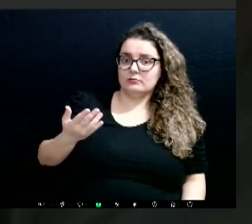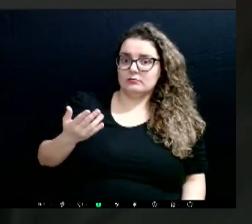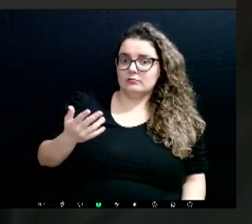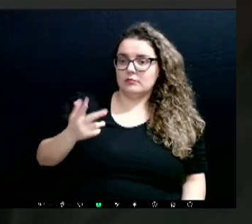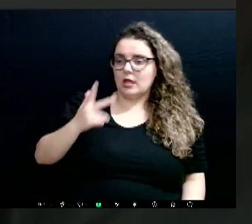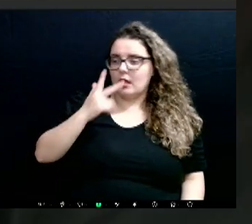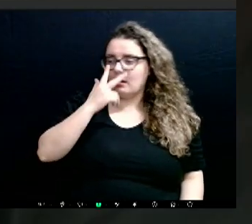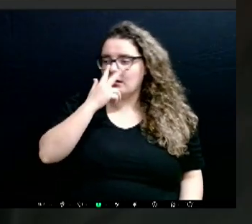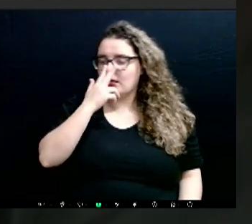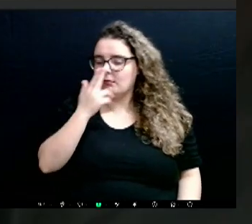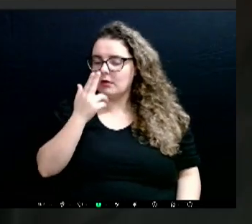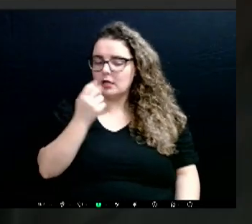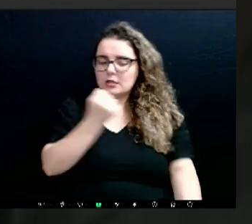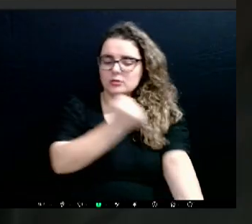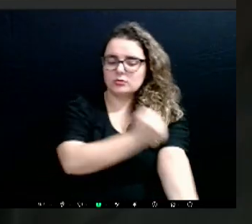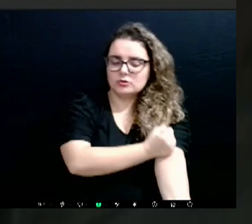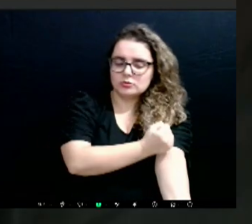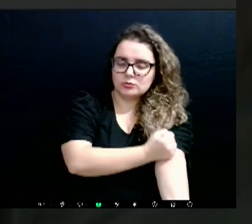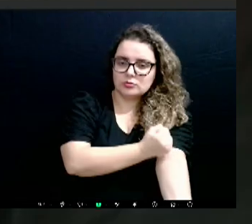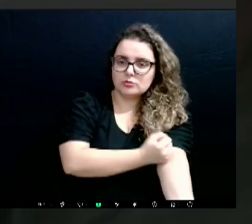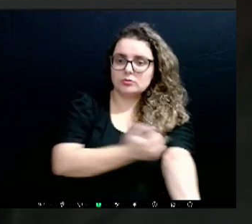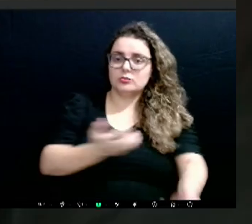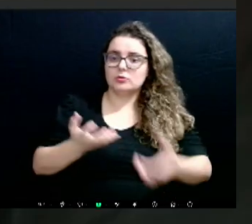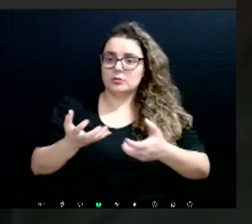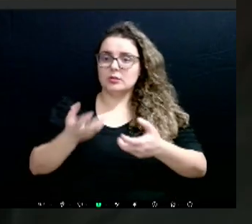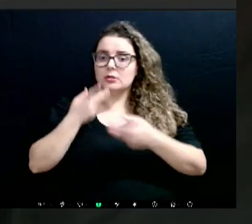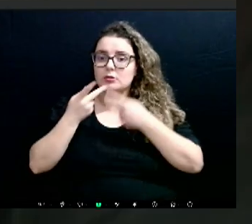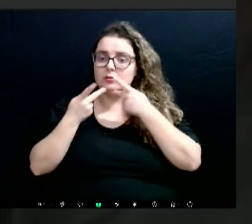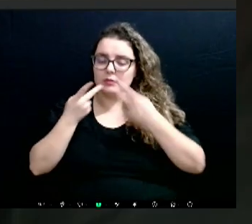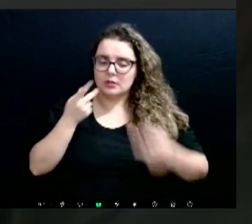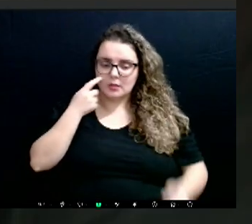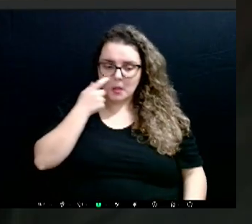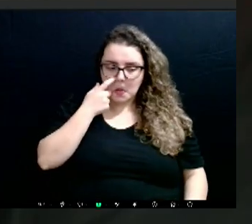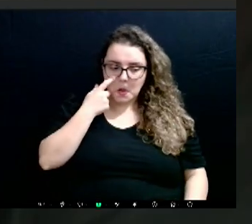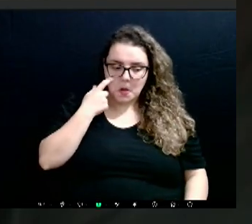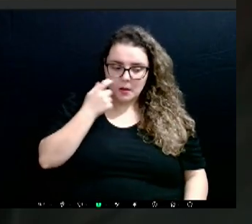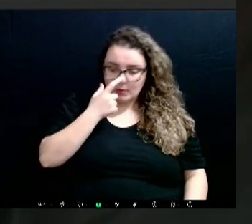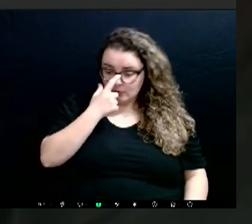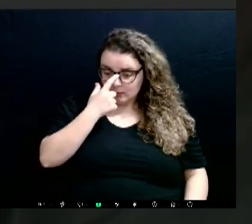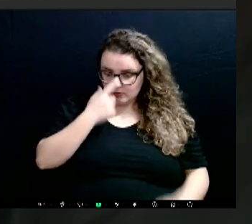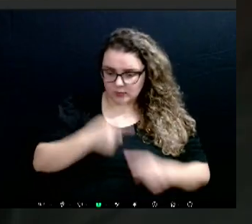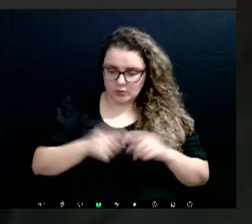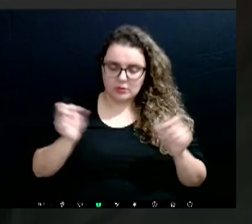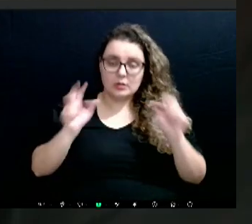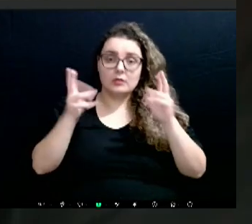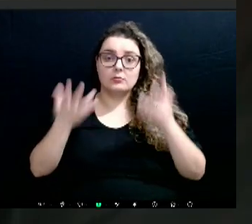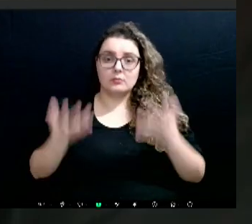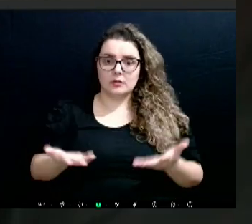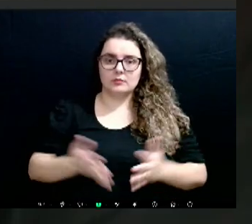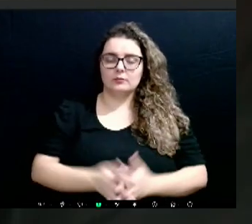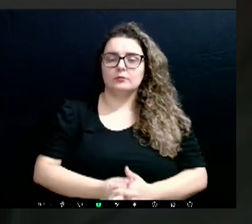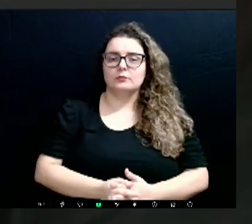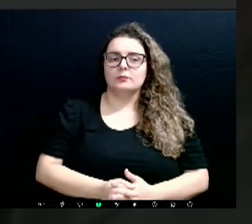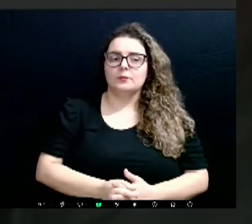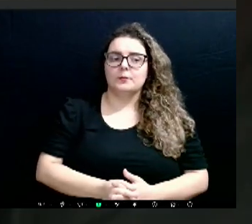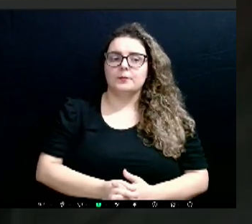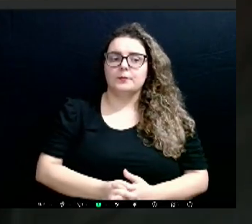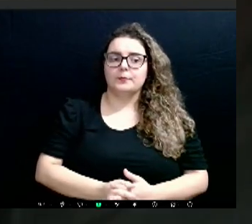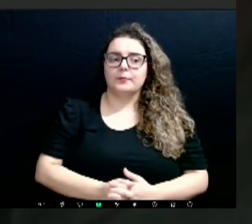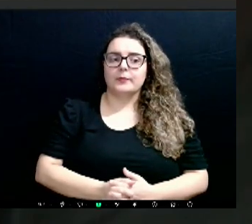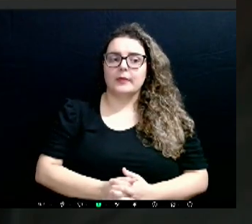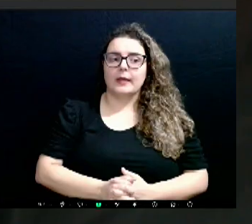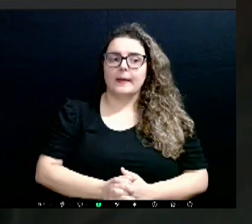vício, eu gostaria que você pontuasse isso, porque me chama muita atenção, assim, a questão